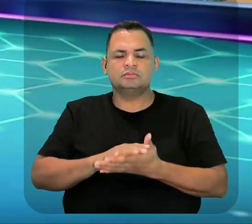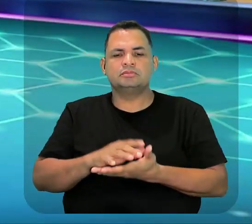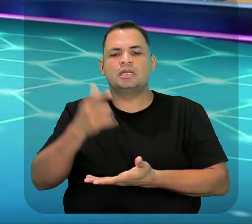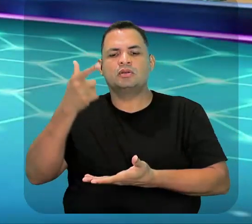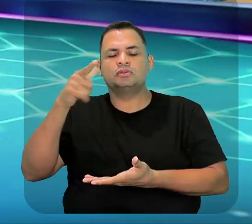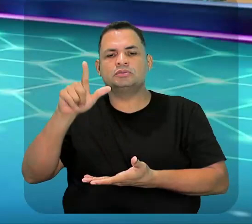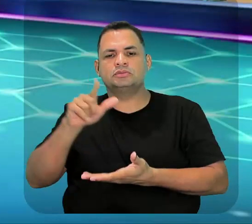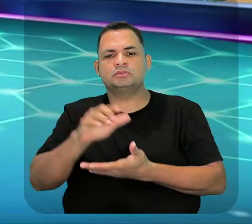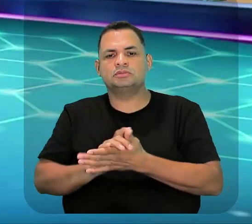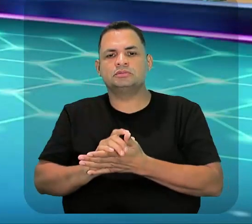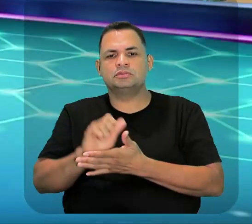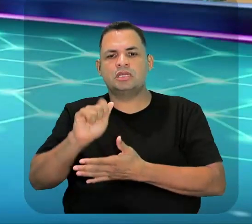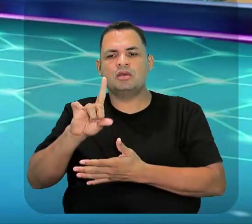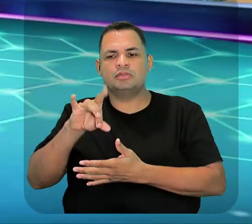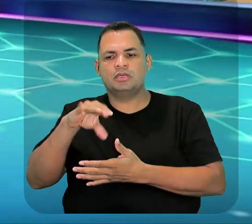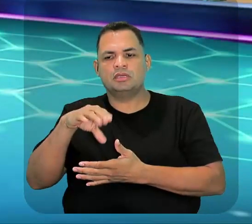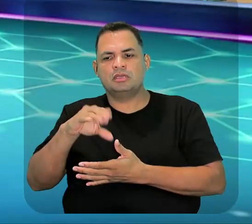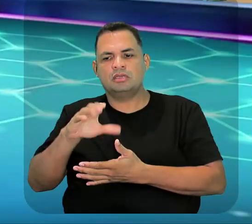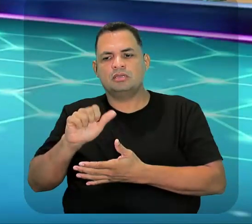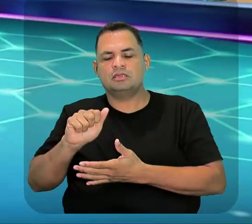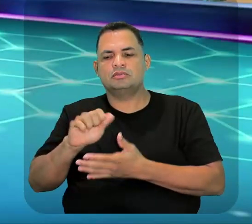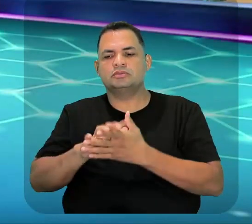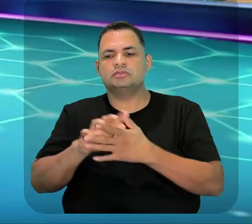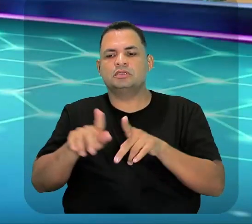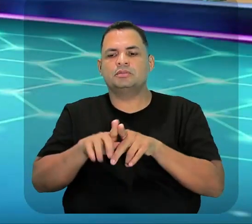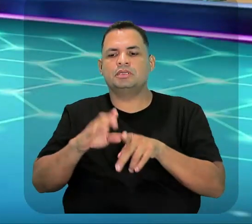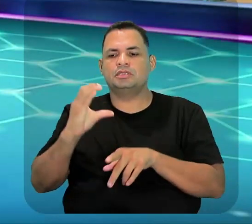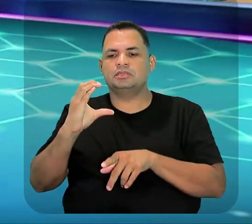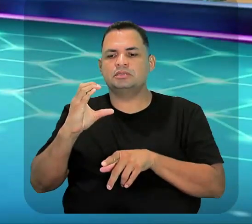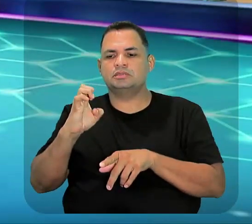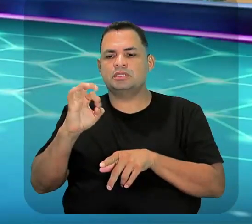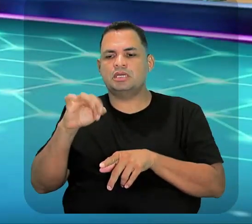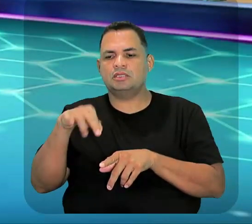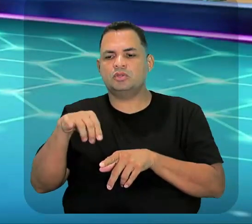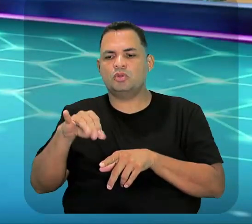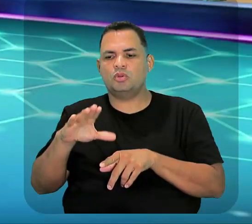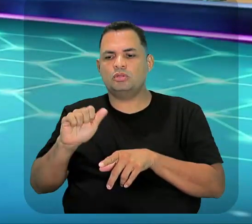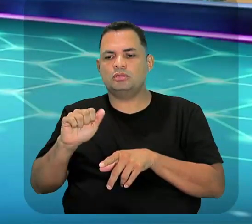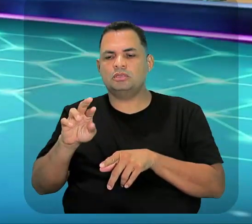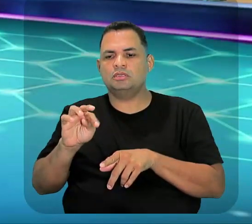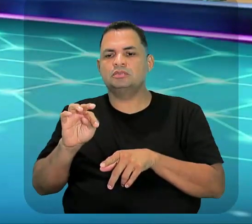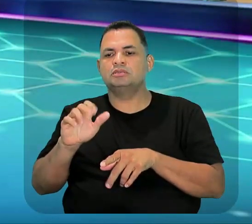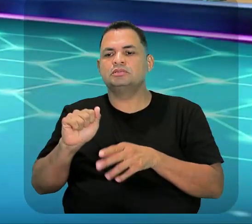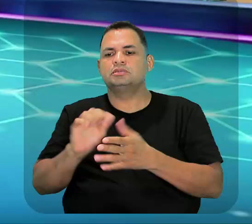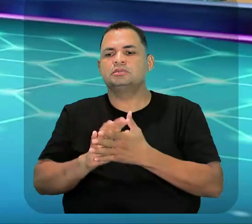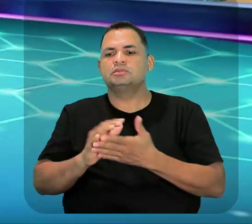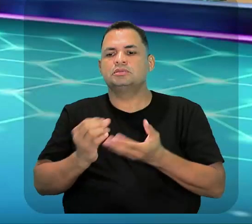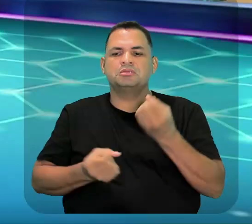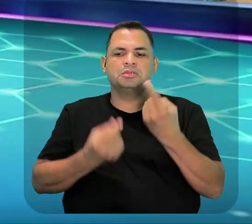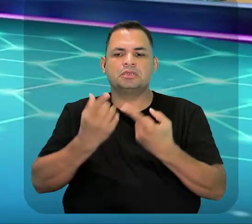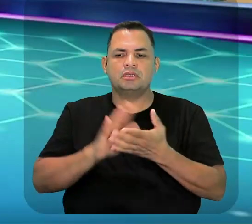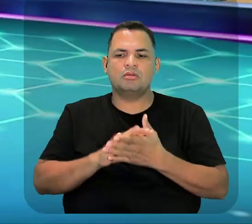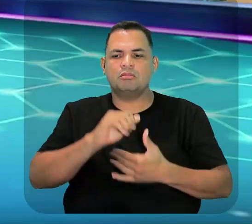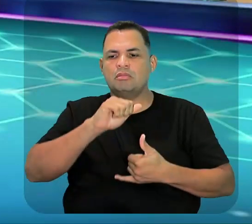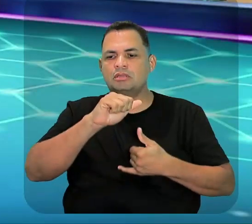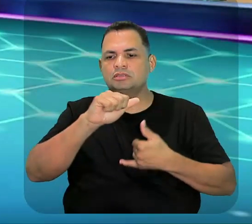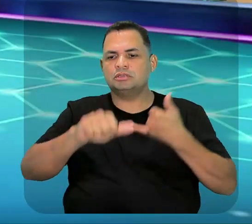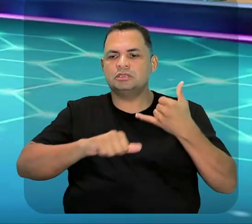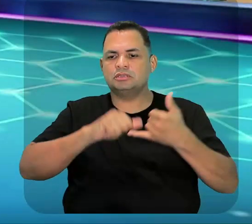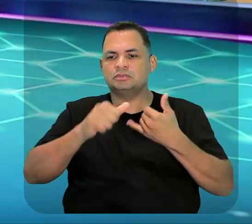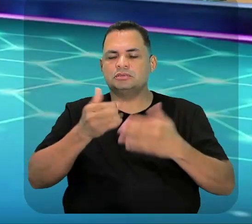obtenção de aldeídos e cetonas. E também algumas reações nas quais eles